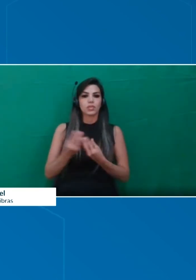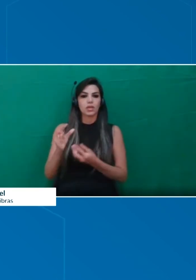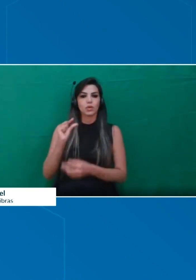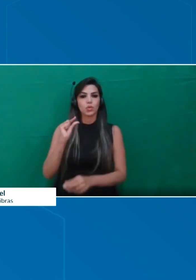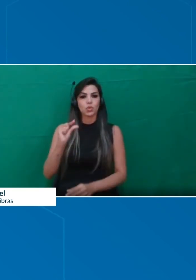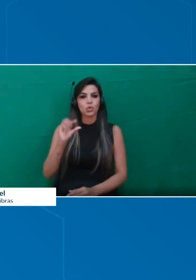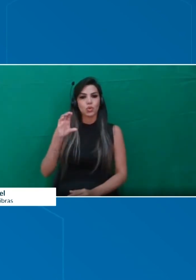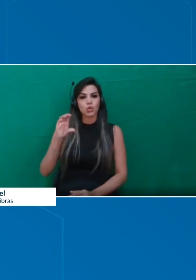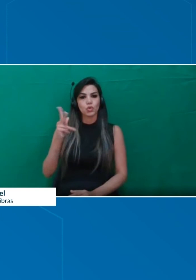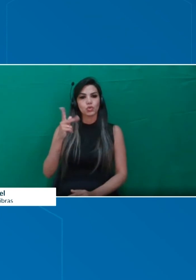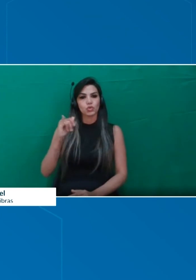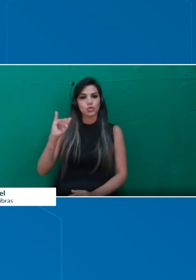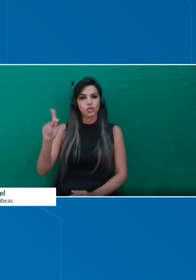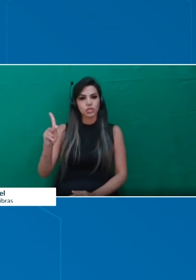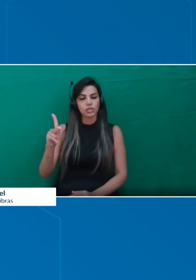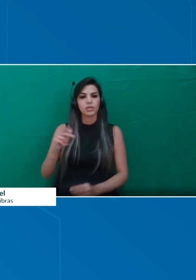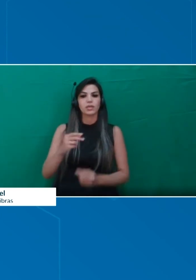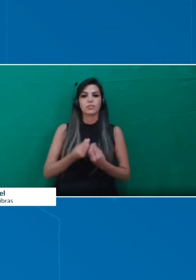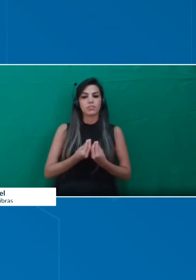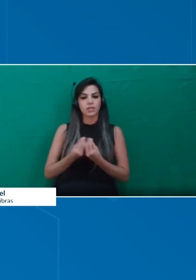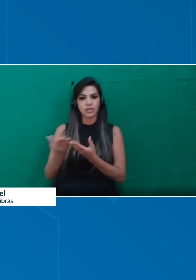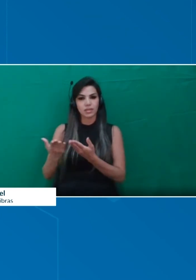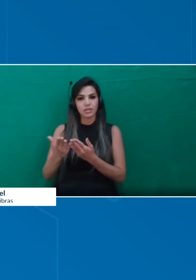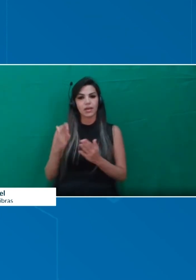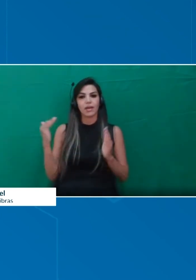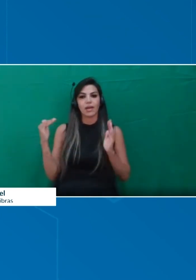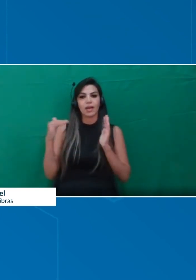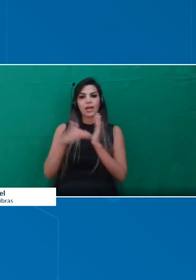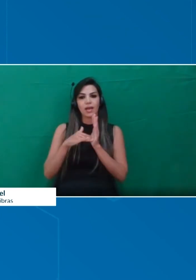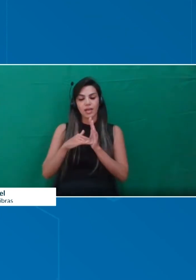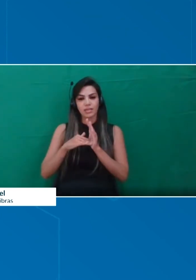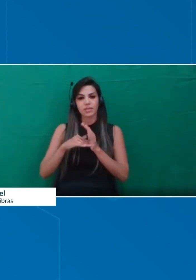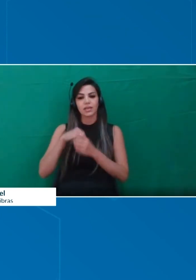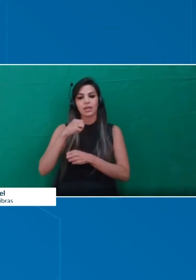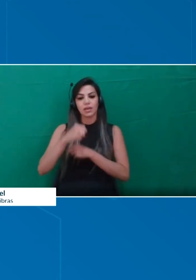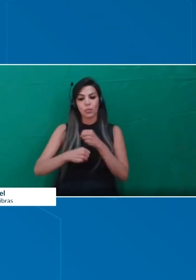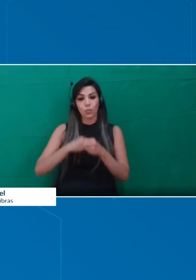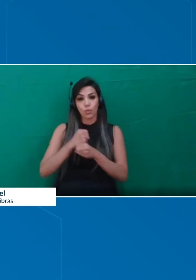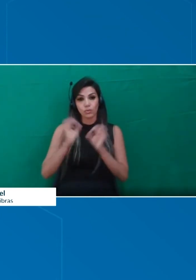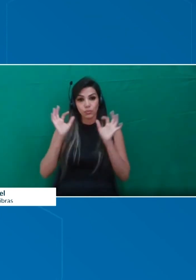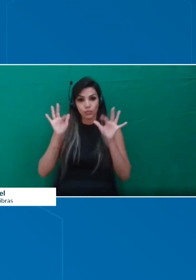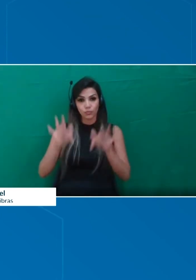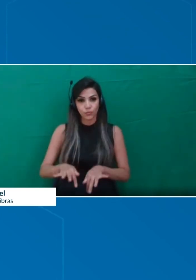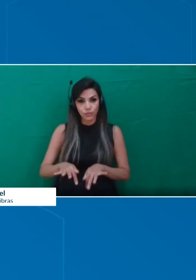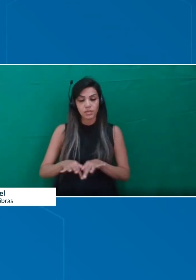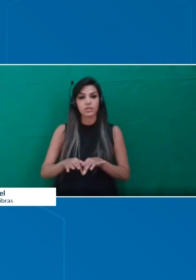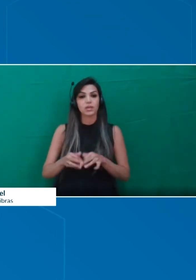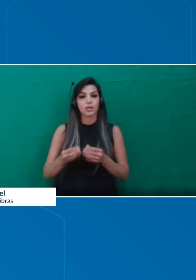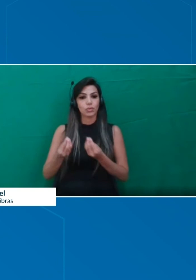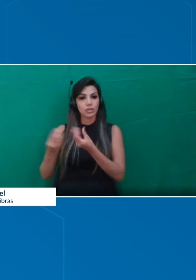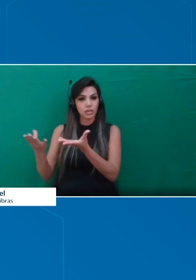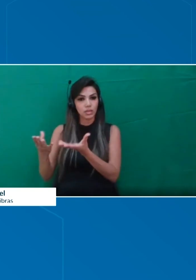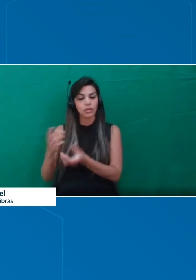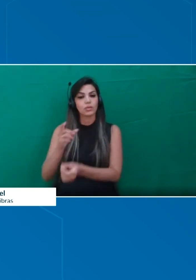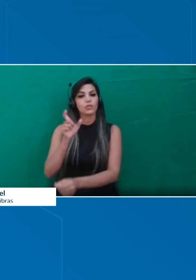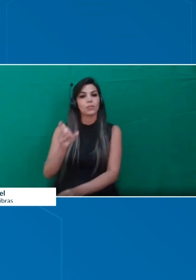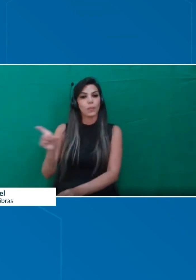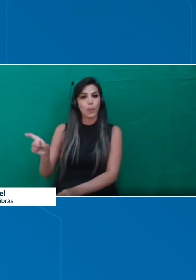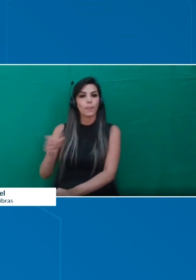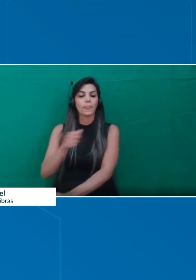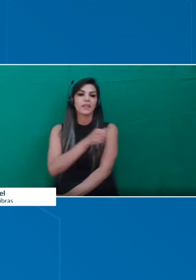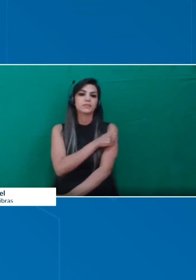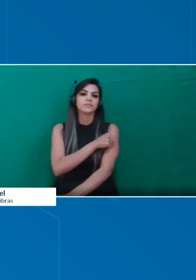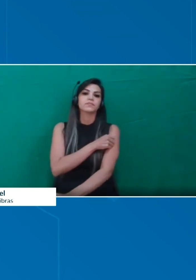estão valendo e vão valer até o final de 2021 para esses alunos, mas também nós